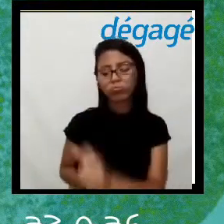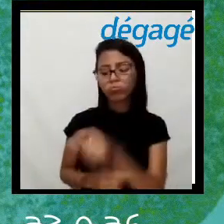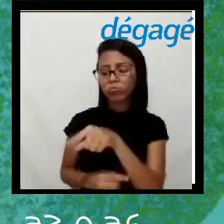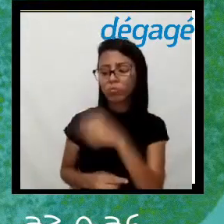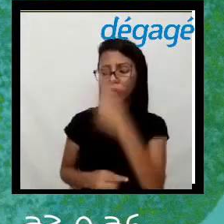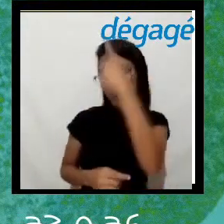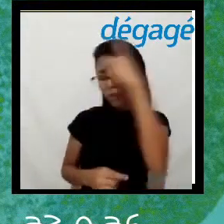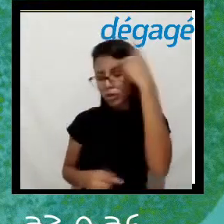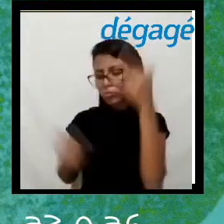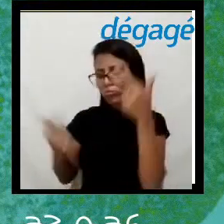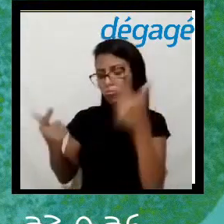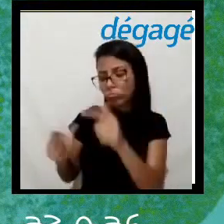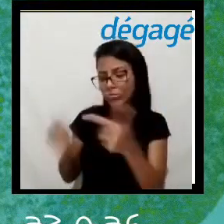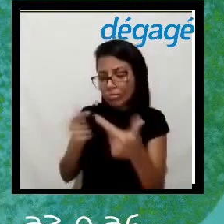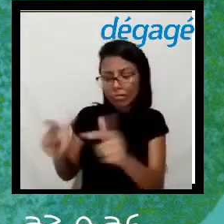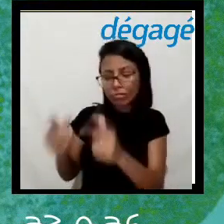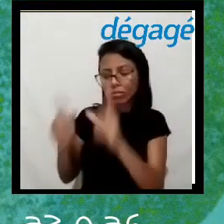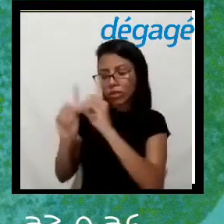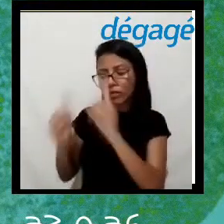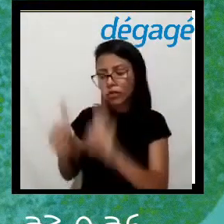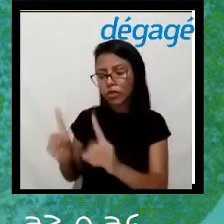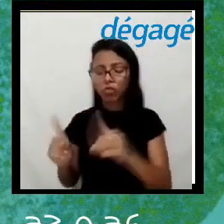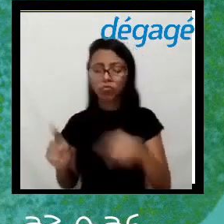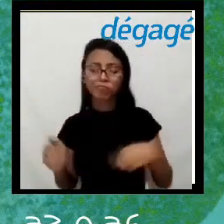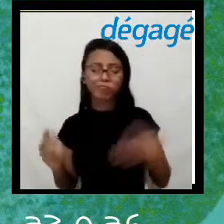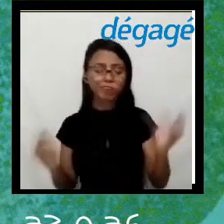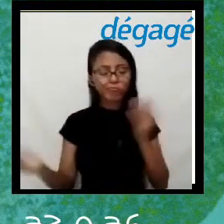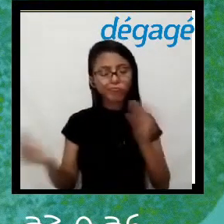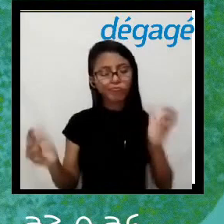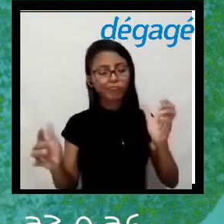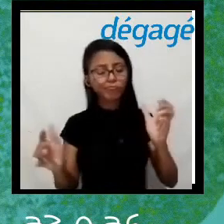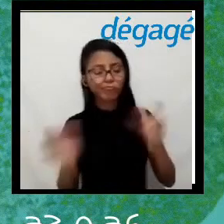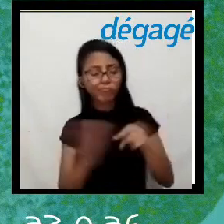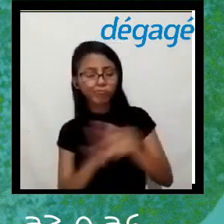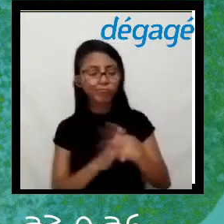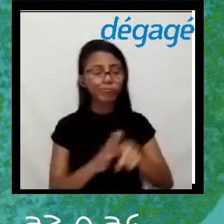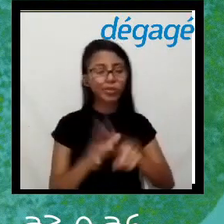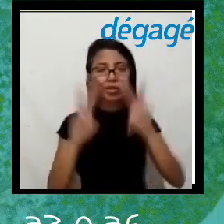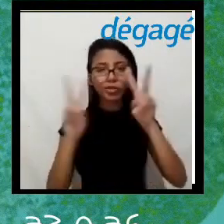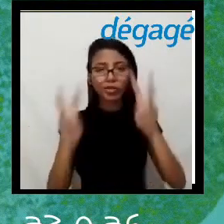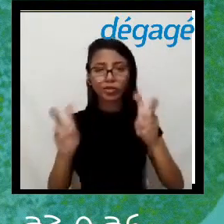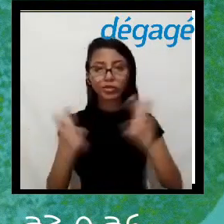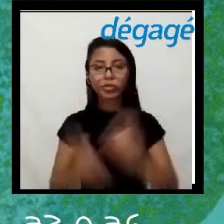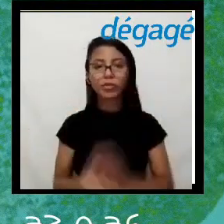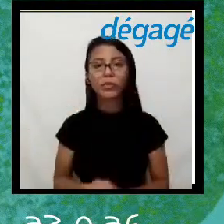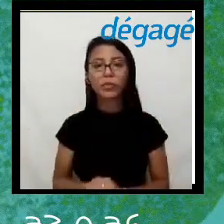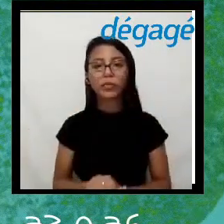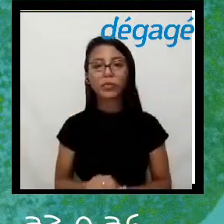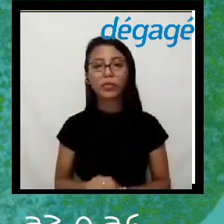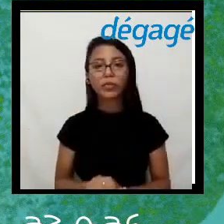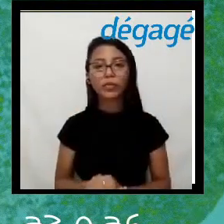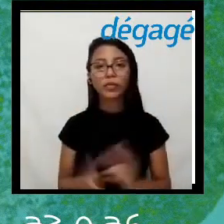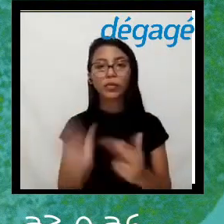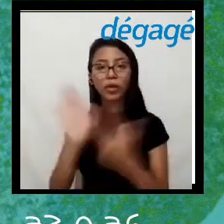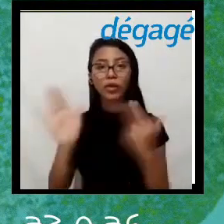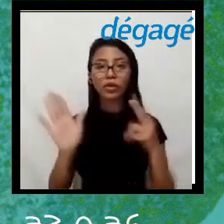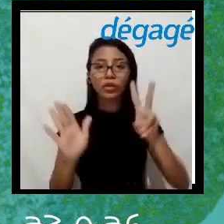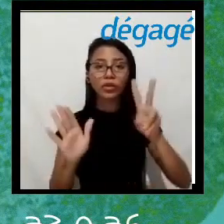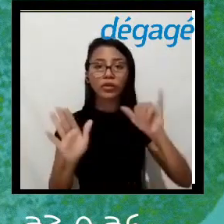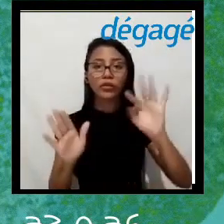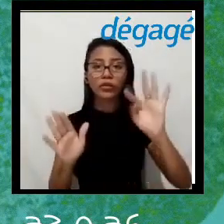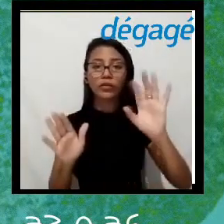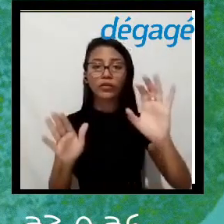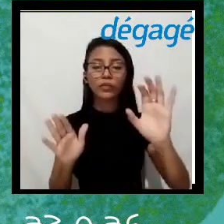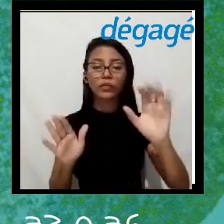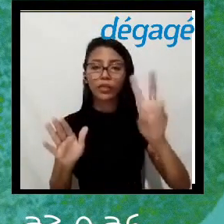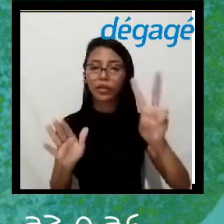essas leituras porque eu acho importante, e é esse livro aqui do Vitor de Marco, sobre o mito da